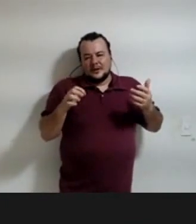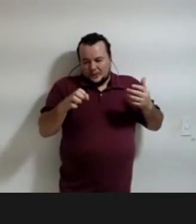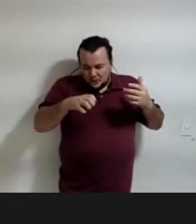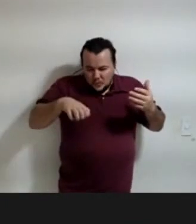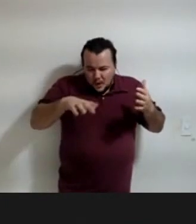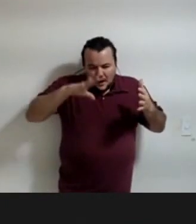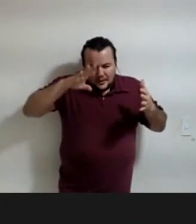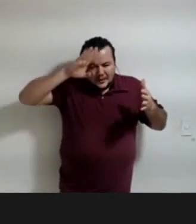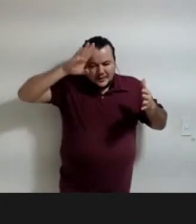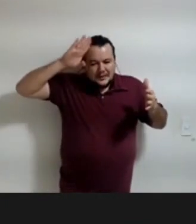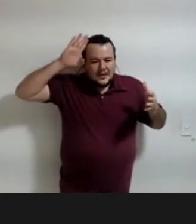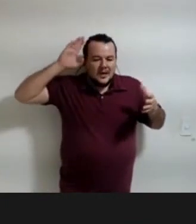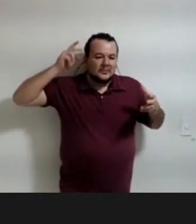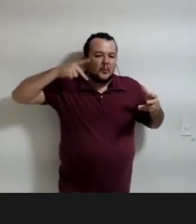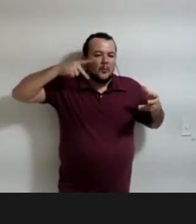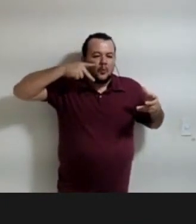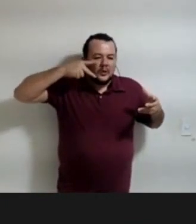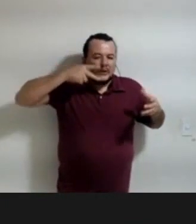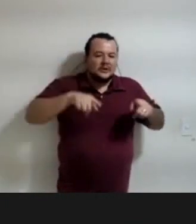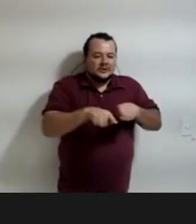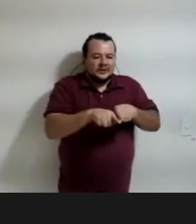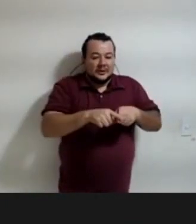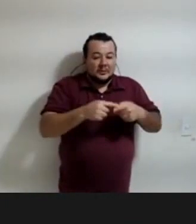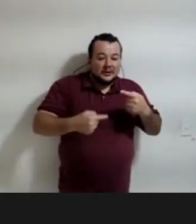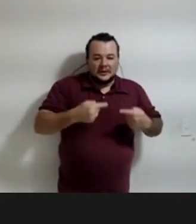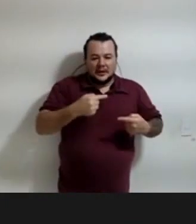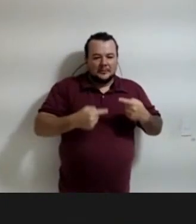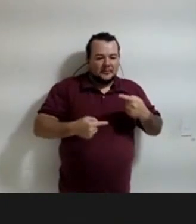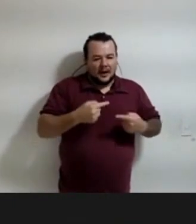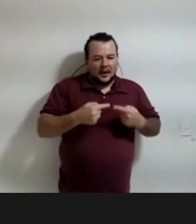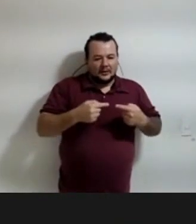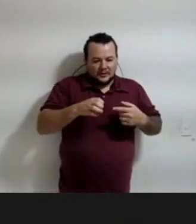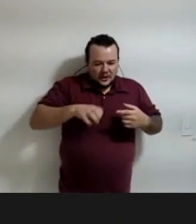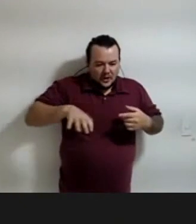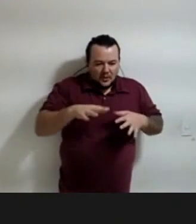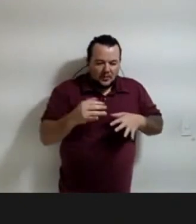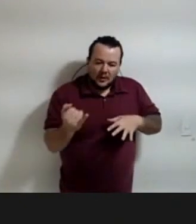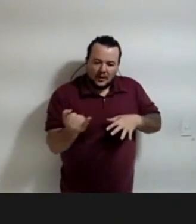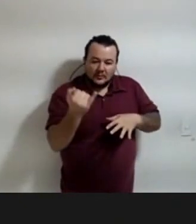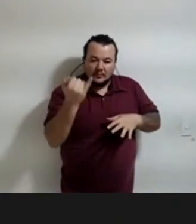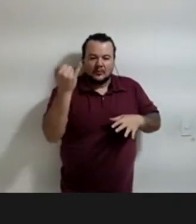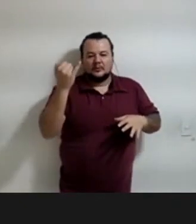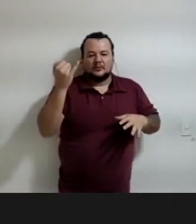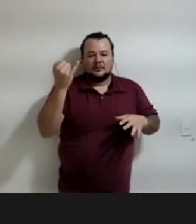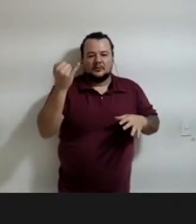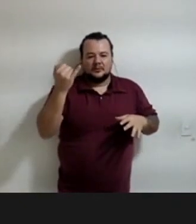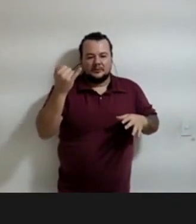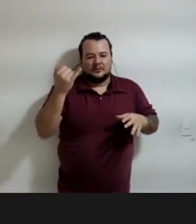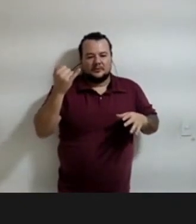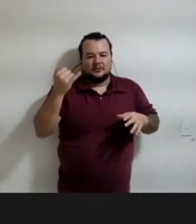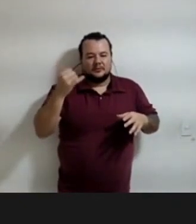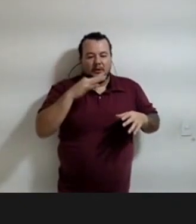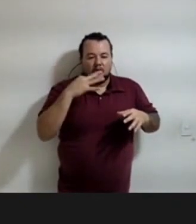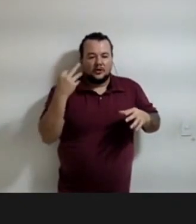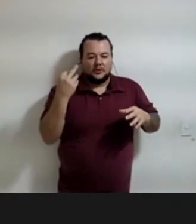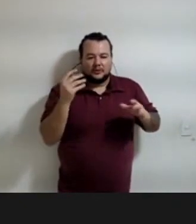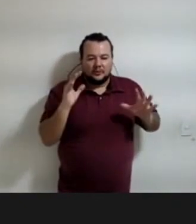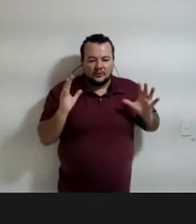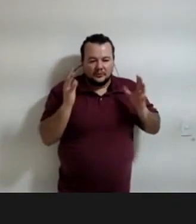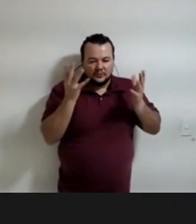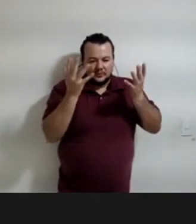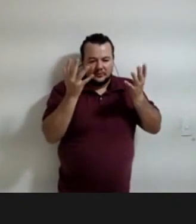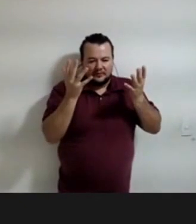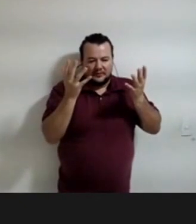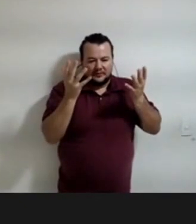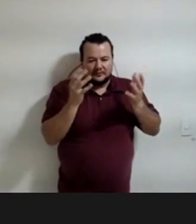político e social, que é parte incontornável da função dos encontros. Ailton Krenak, no